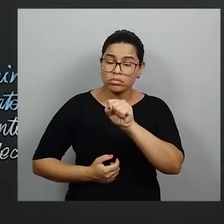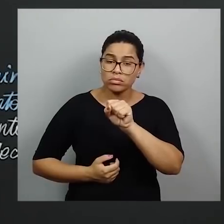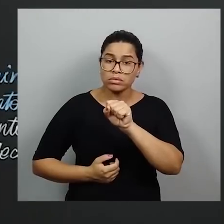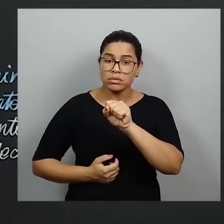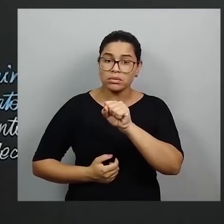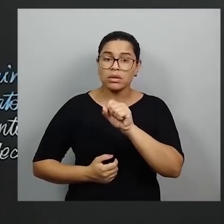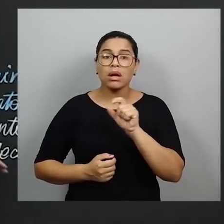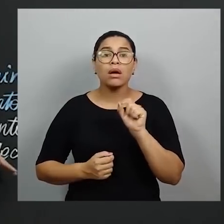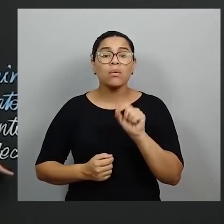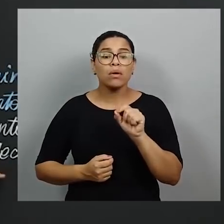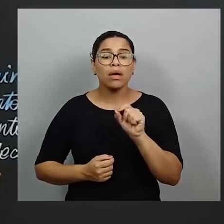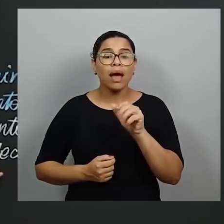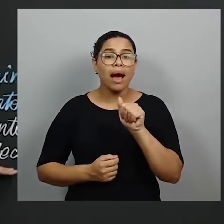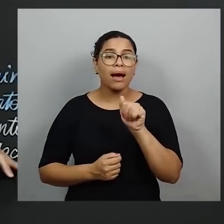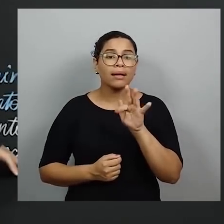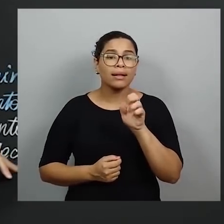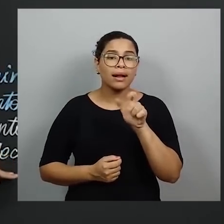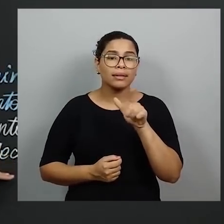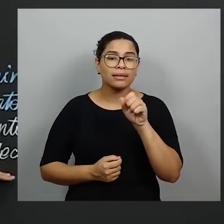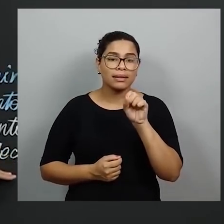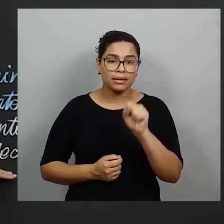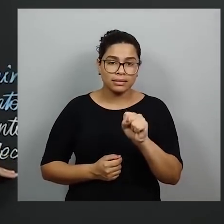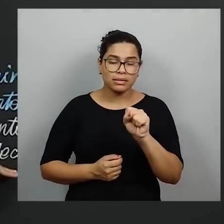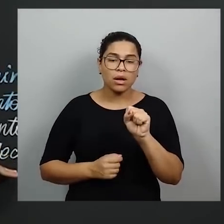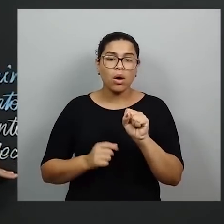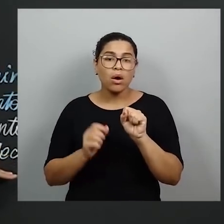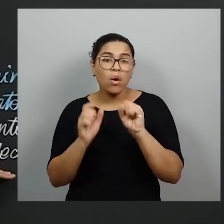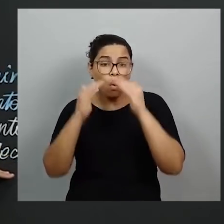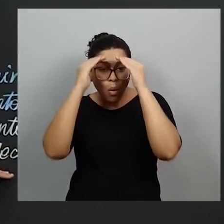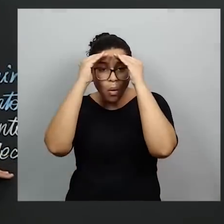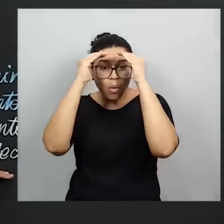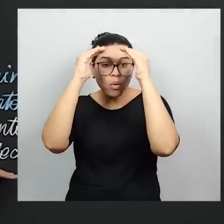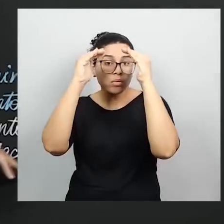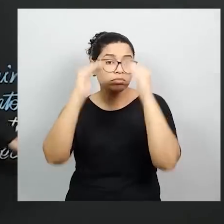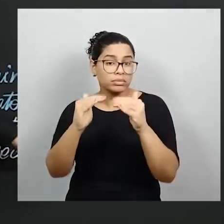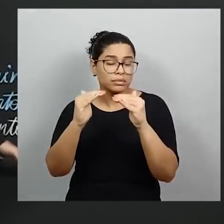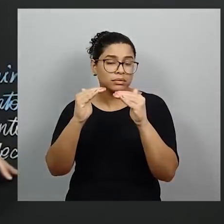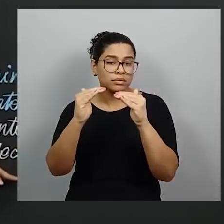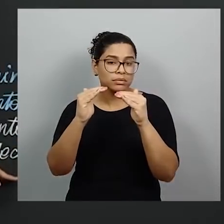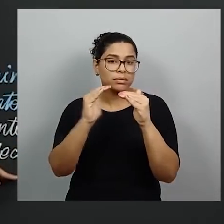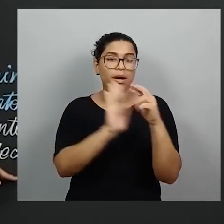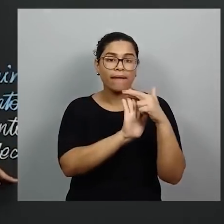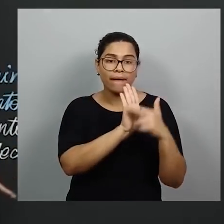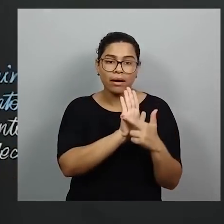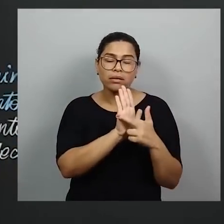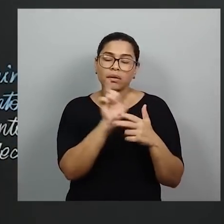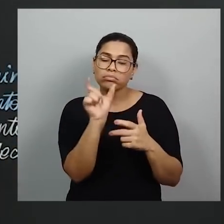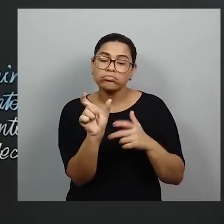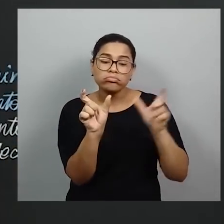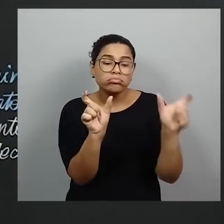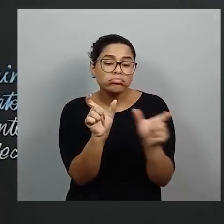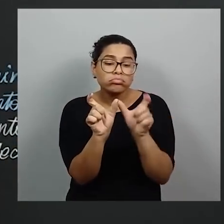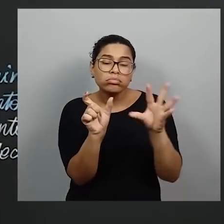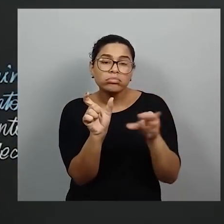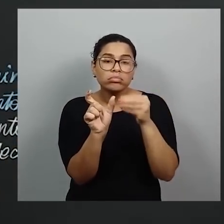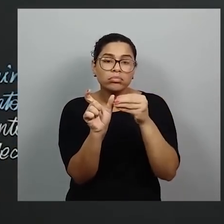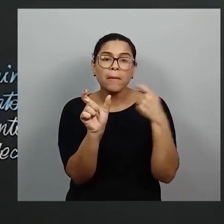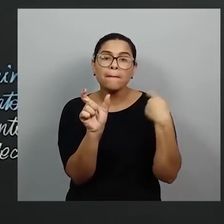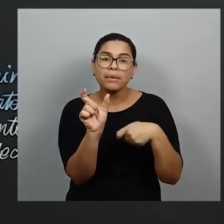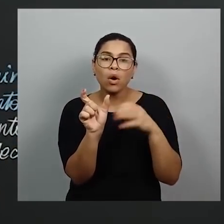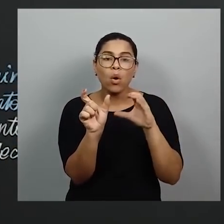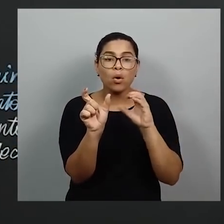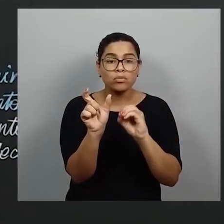saber, de alguma forma, como complementar o sentido desse verbo. Para complementar o sentido desse verbo, eu uso